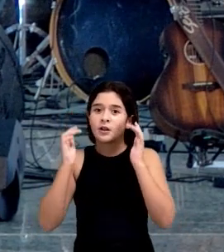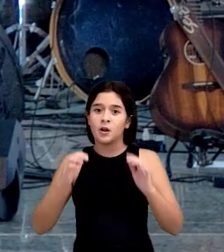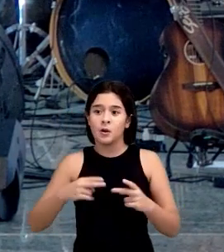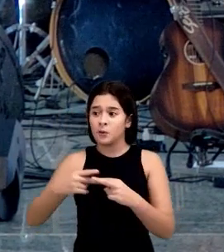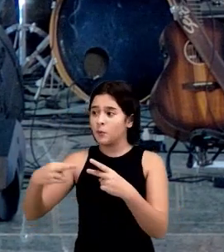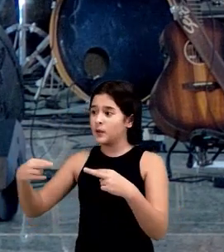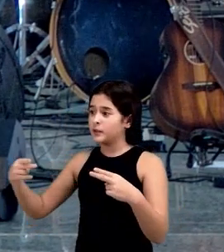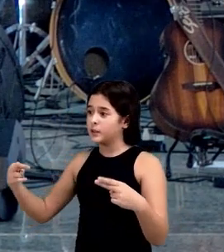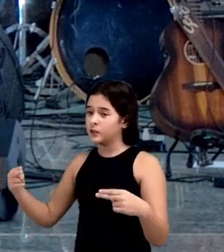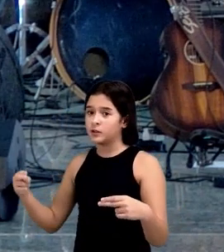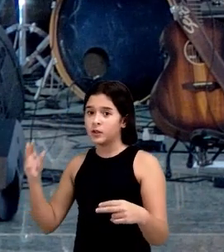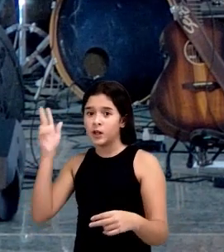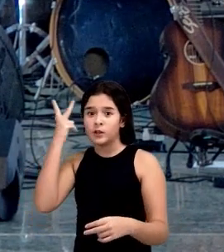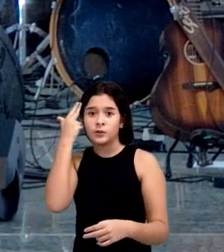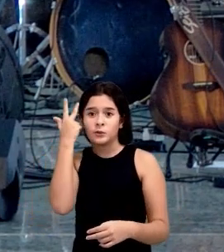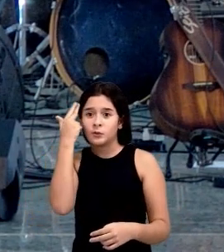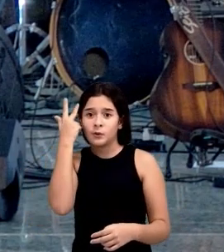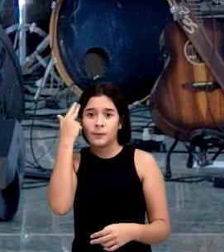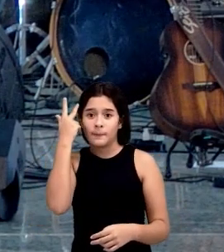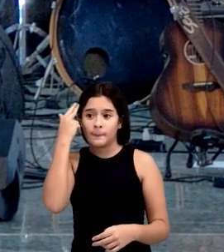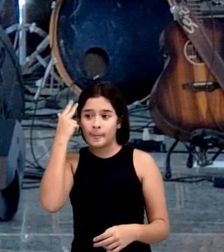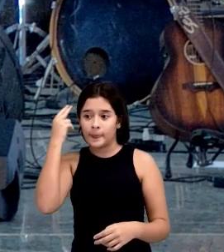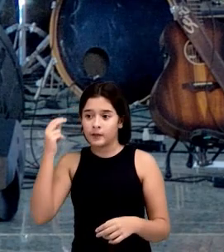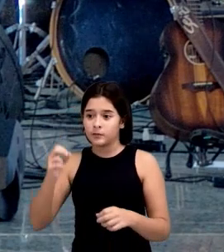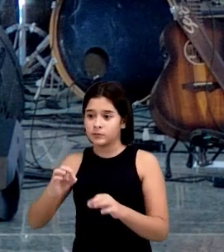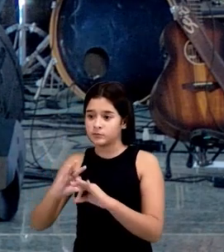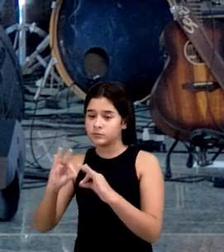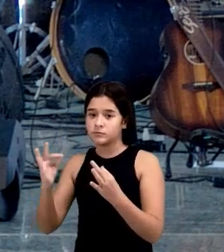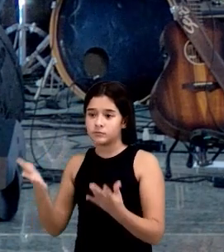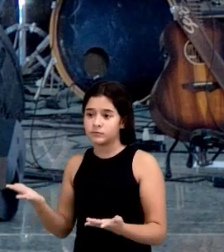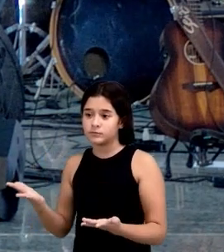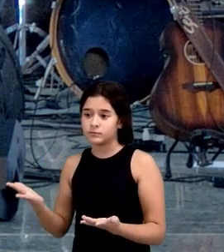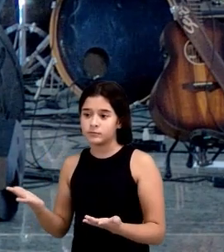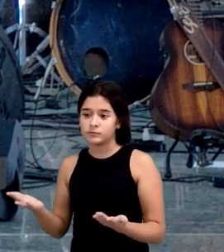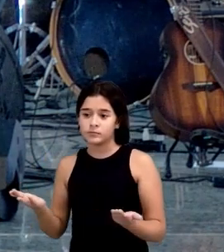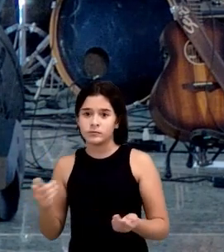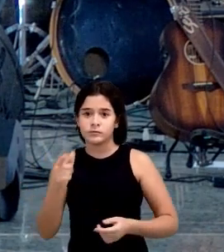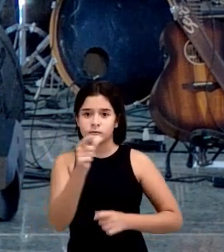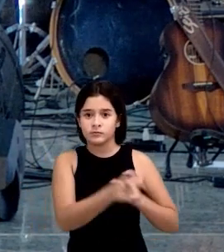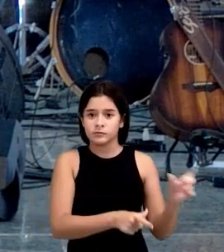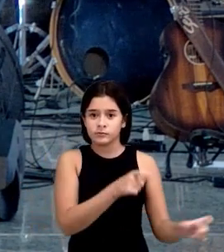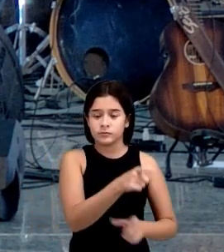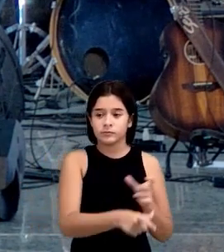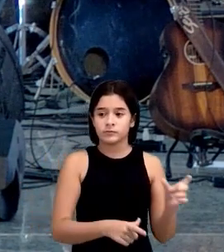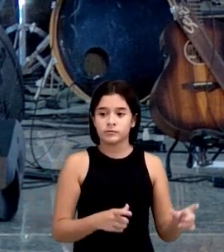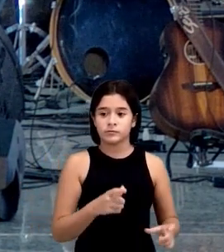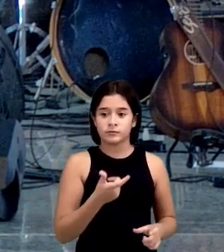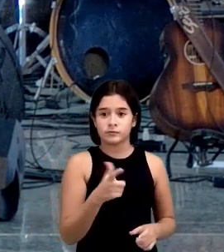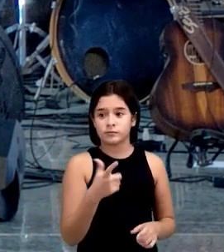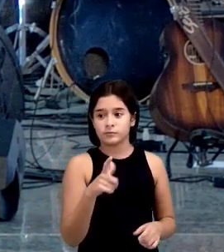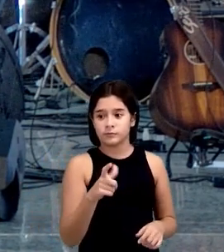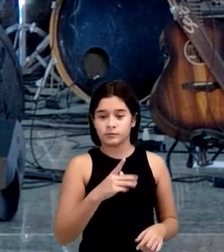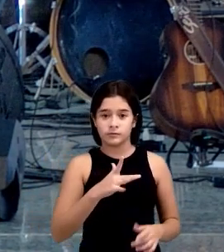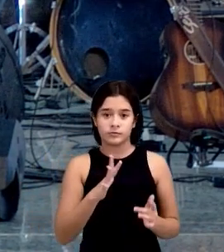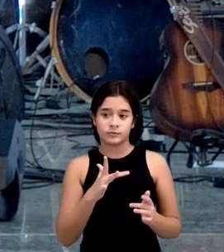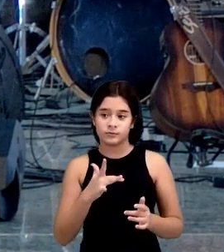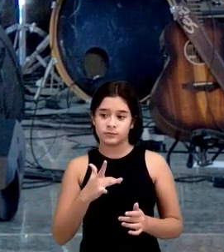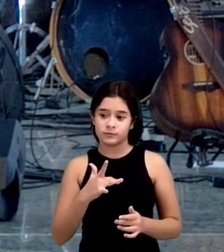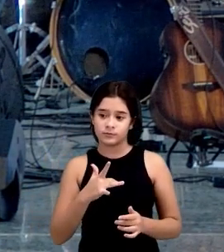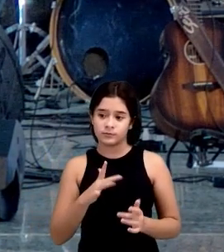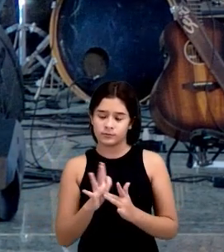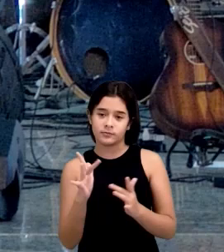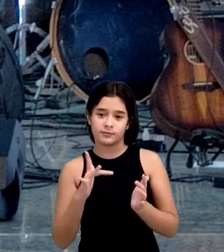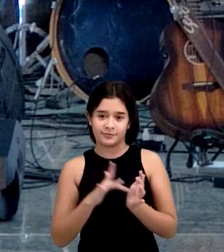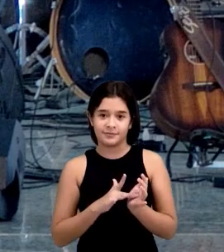elas estão numa completa escuridão. Elas não sabem o que fazer, estão entre elas nas trevas se perdendo e caminhando cada vez mais para um abismo de perdição.